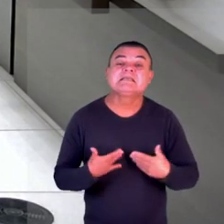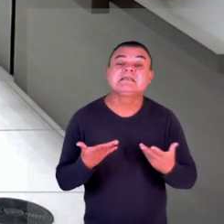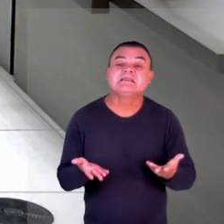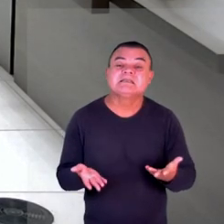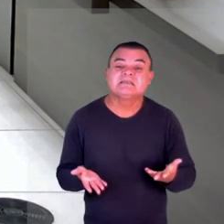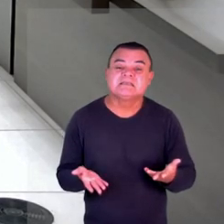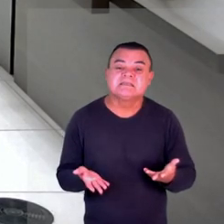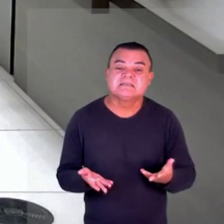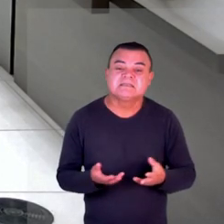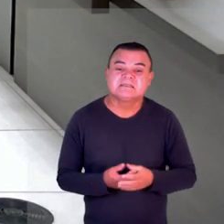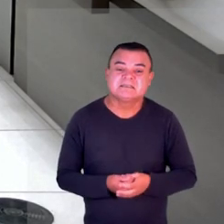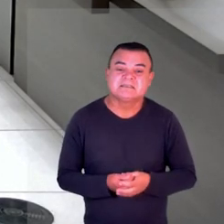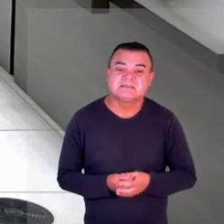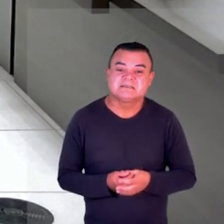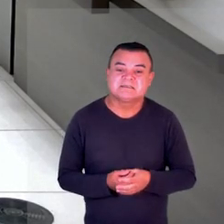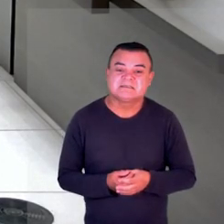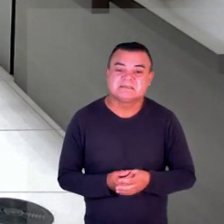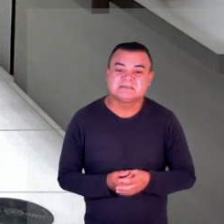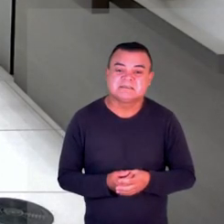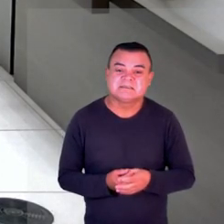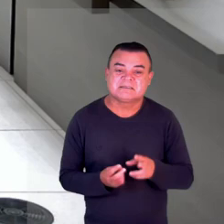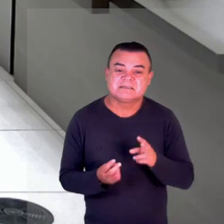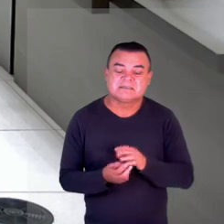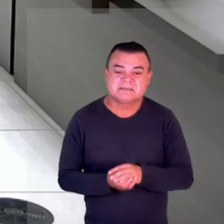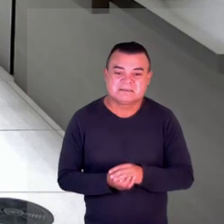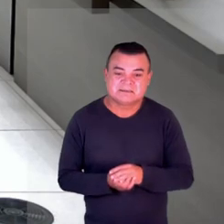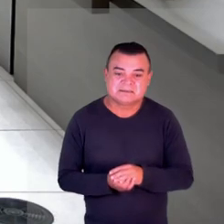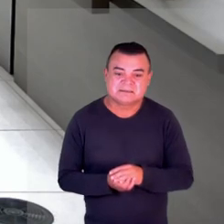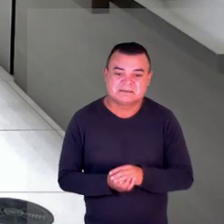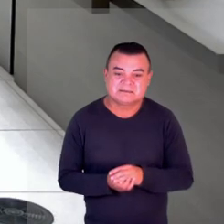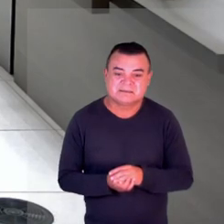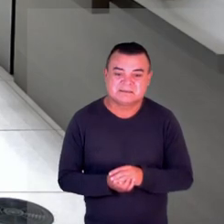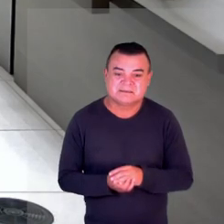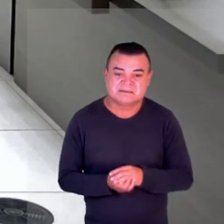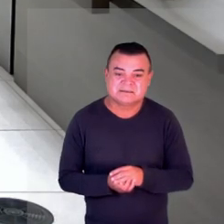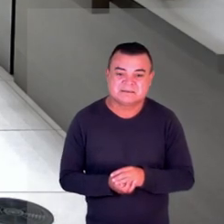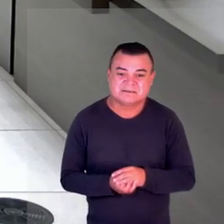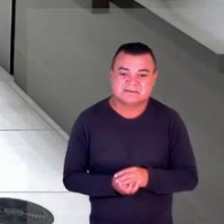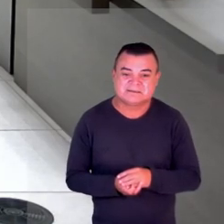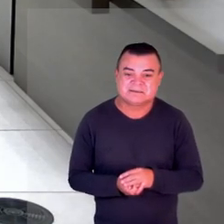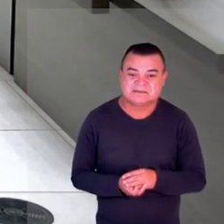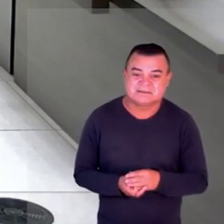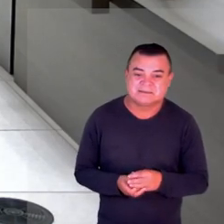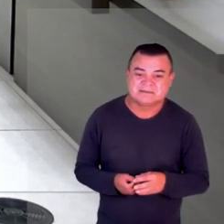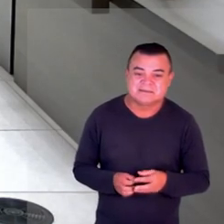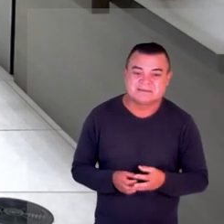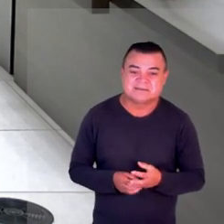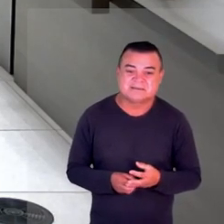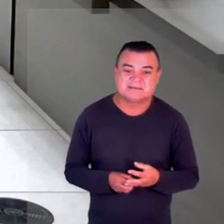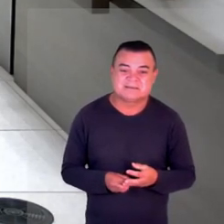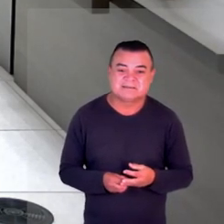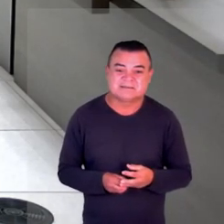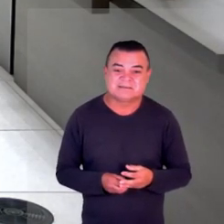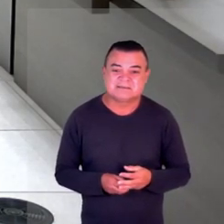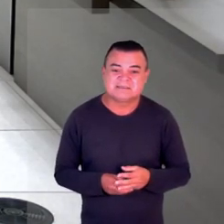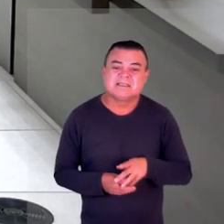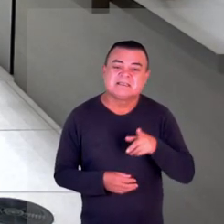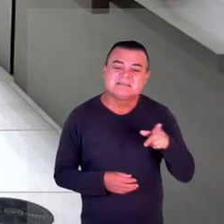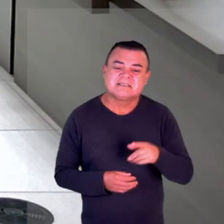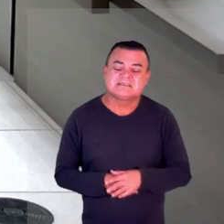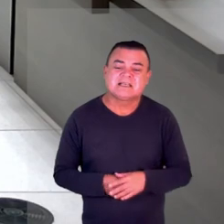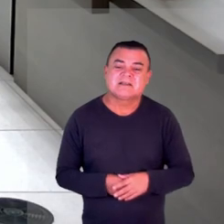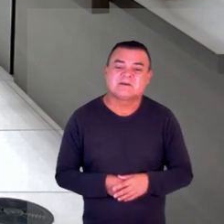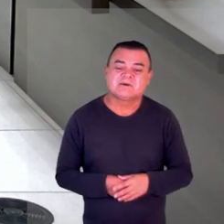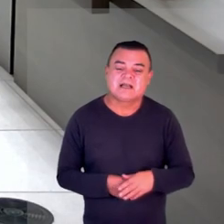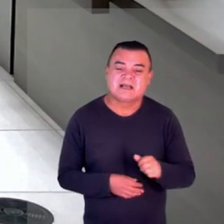ouve ela tá ela tá ligada tá ali Pronto chega você tá com áudio desligado